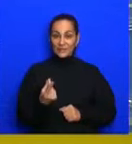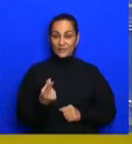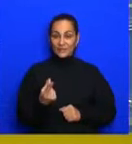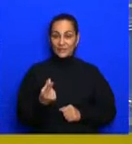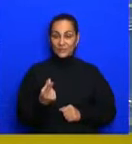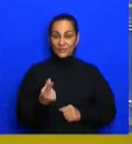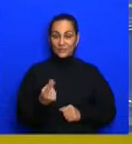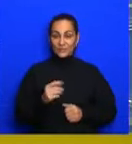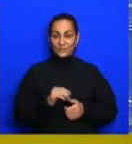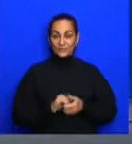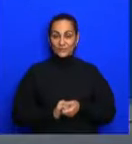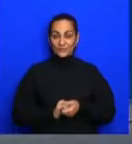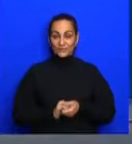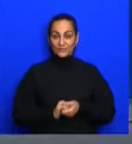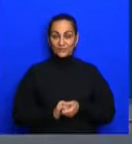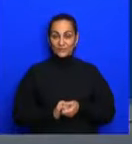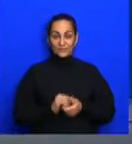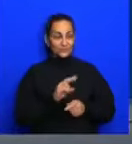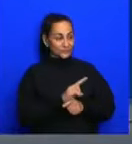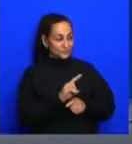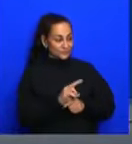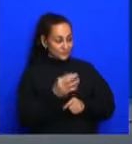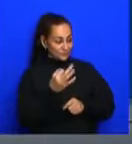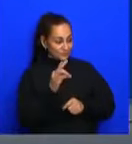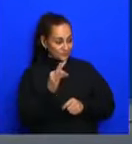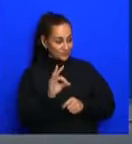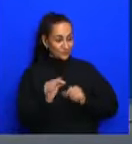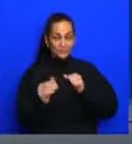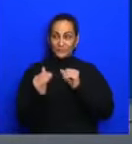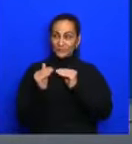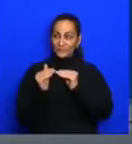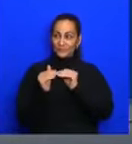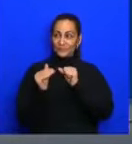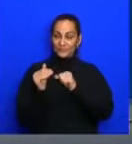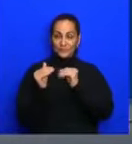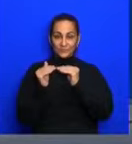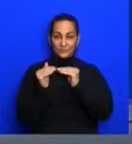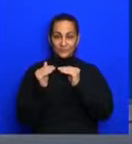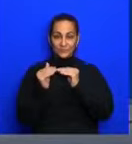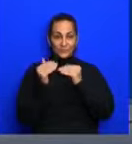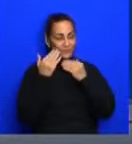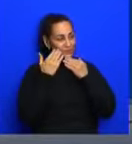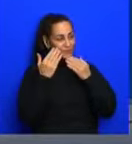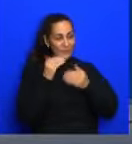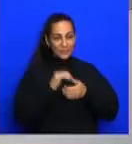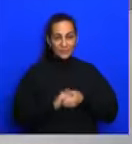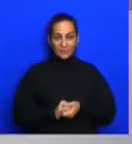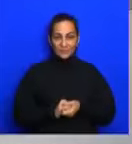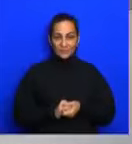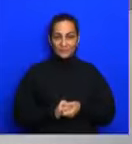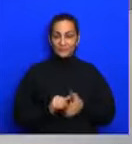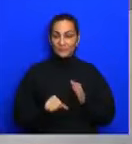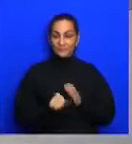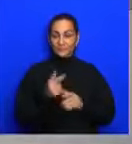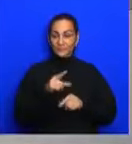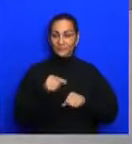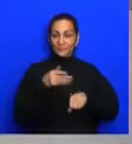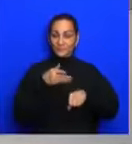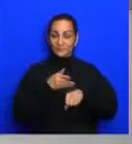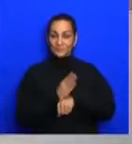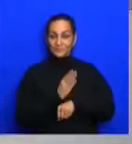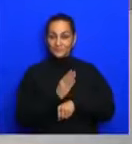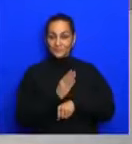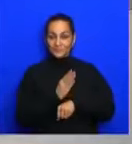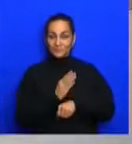36 e 12. As auditoras confirmam? Sim, confirmo. Sim, eu confirmo. Obrigado. Primeira etapa